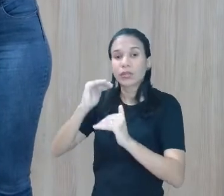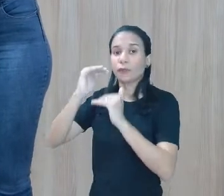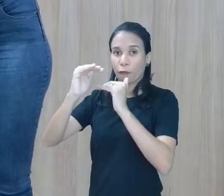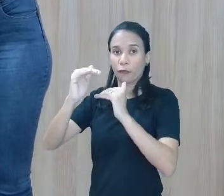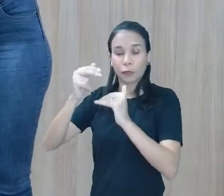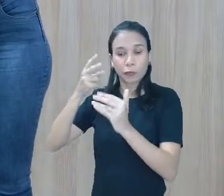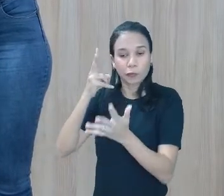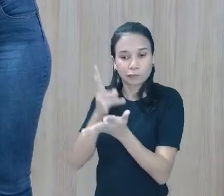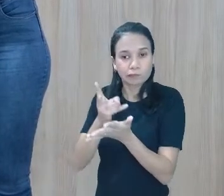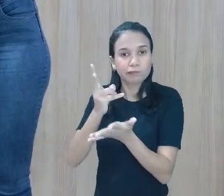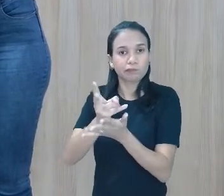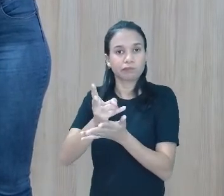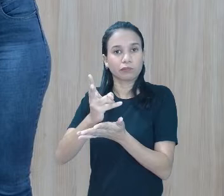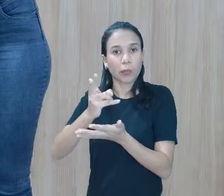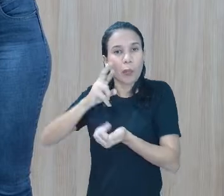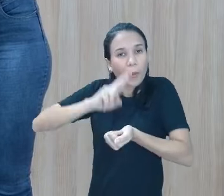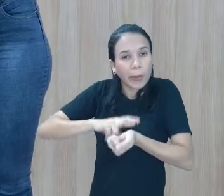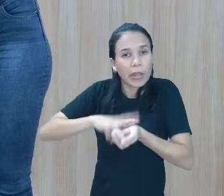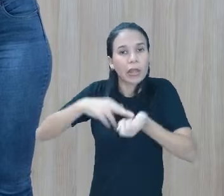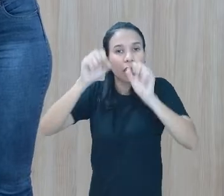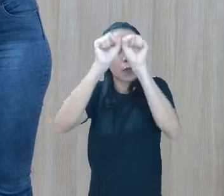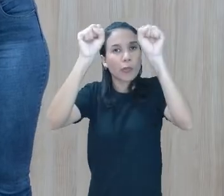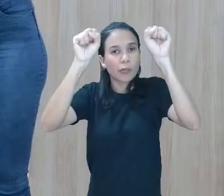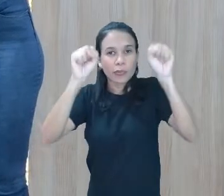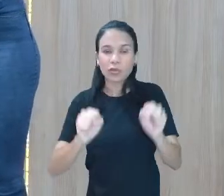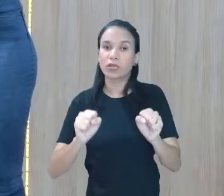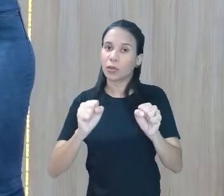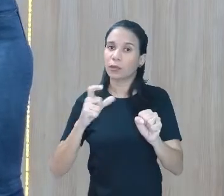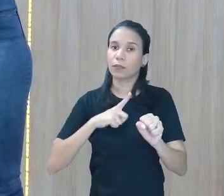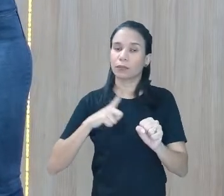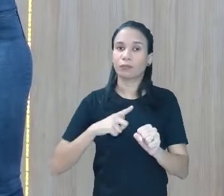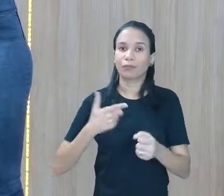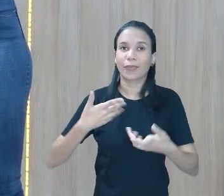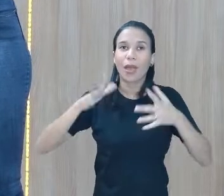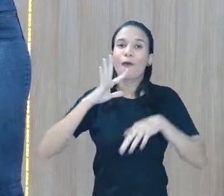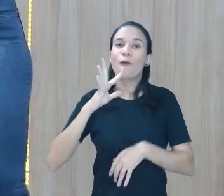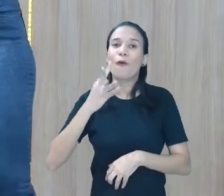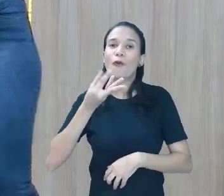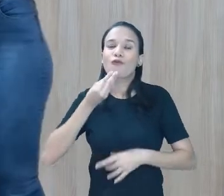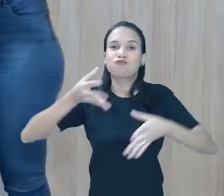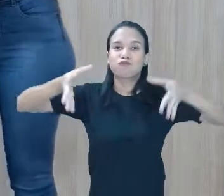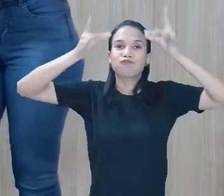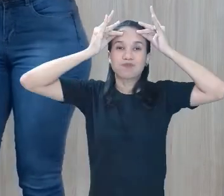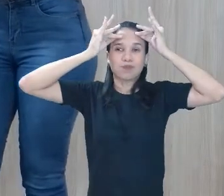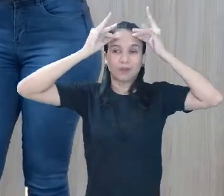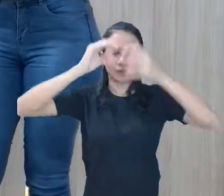com regularidade, com sistemática, que gera a aquisição de conhecimento.